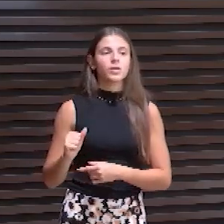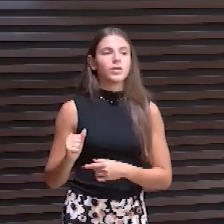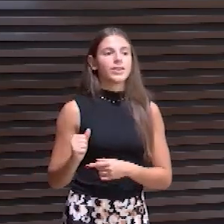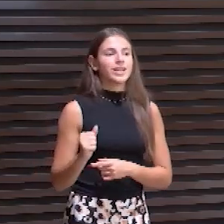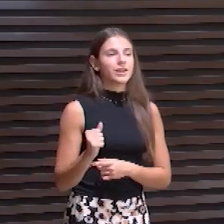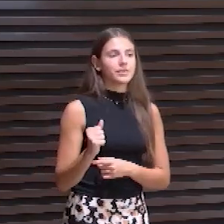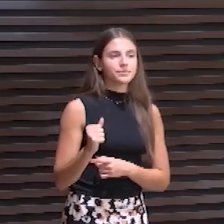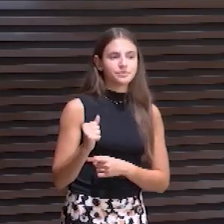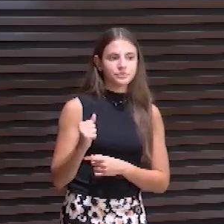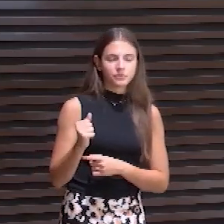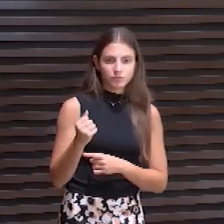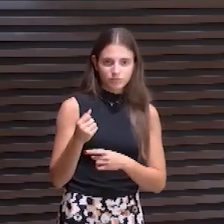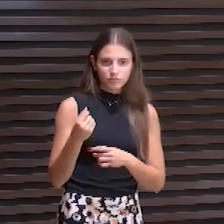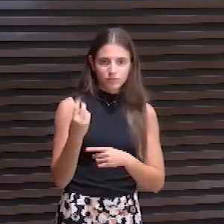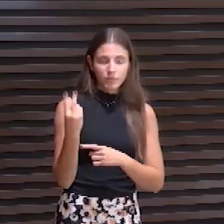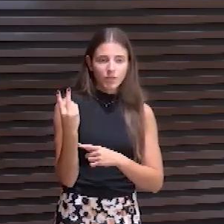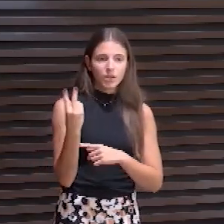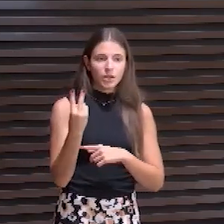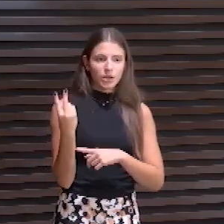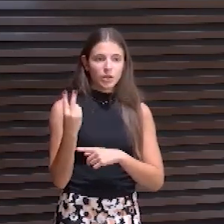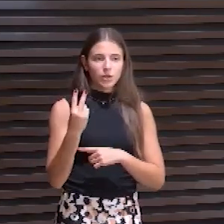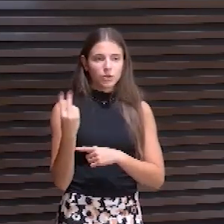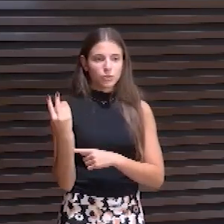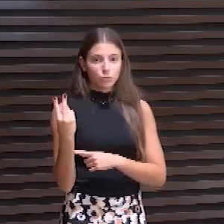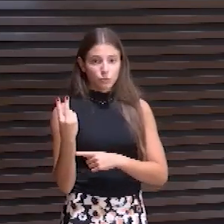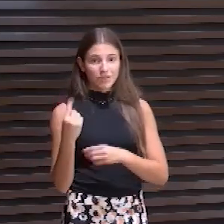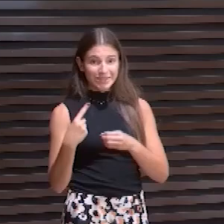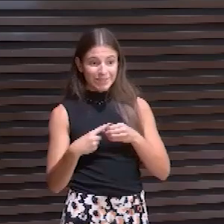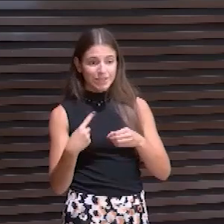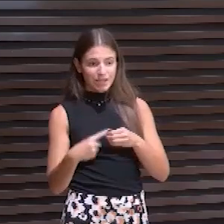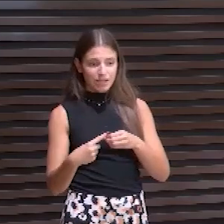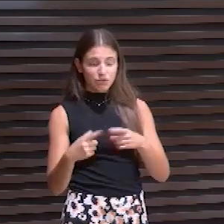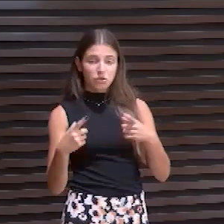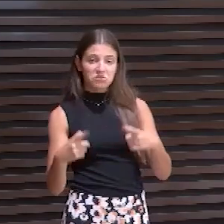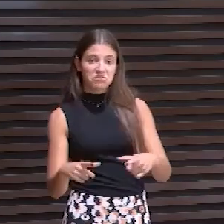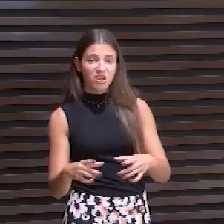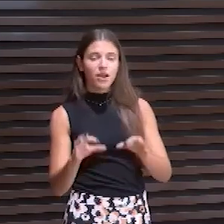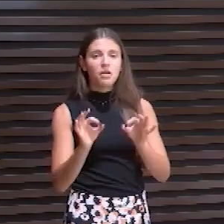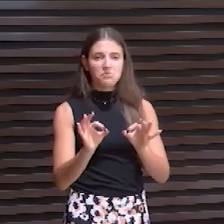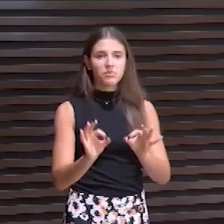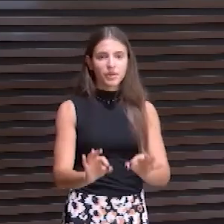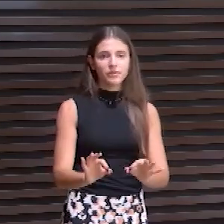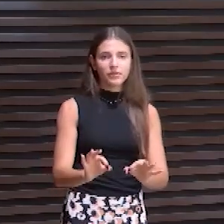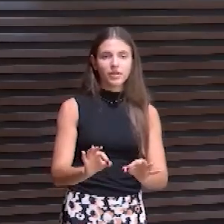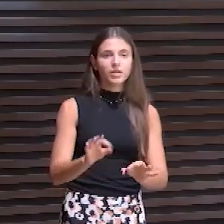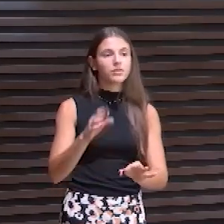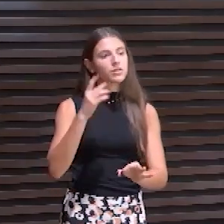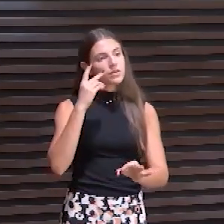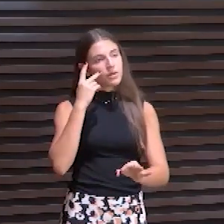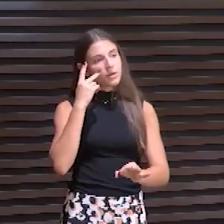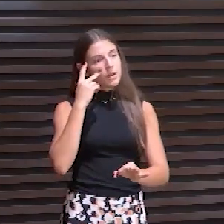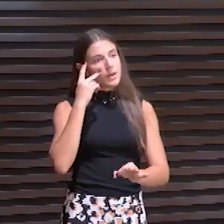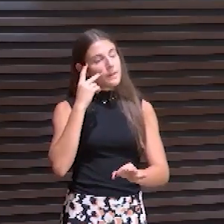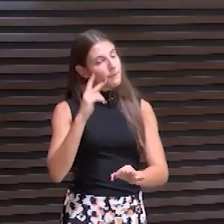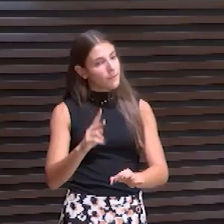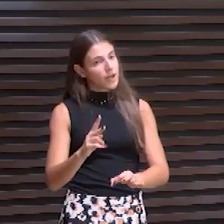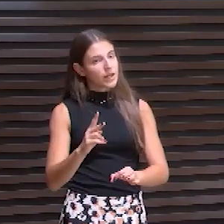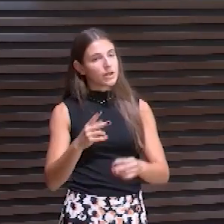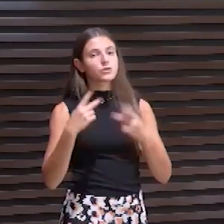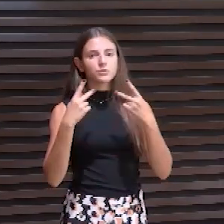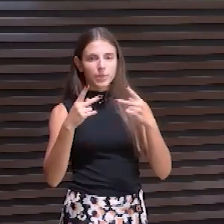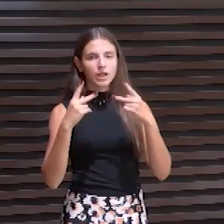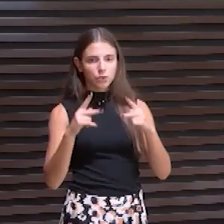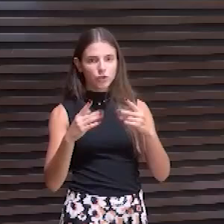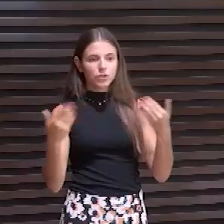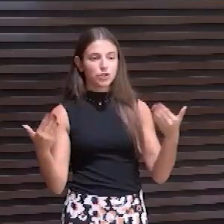seria, assim como Cafarnaum, o palco perfeito para esses pseudo-pregadores da atualidade.